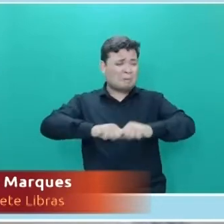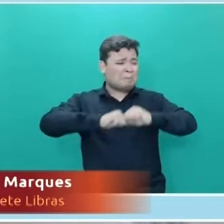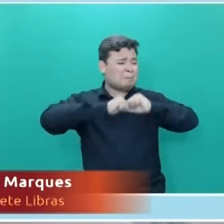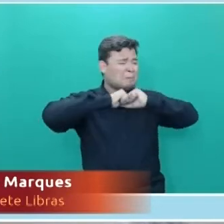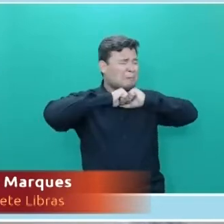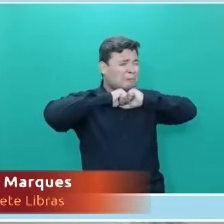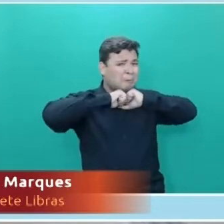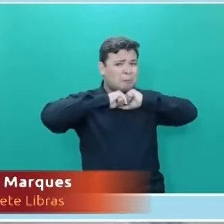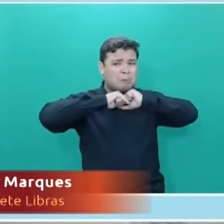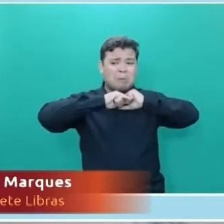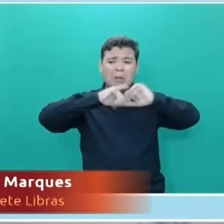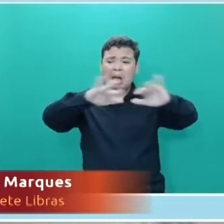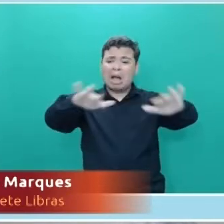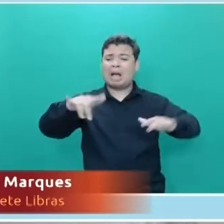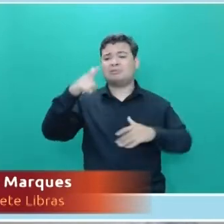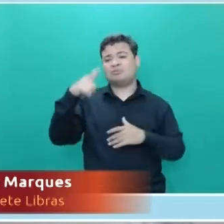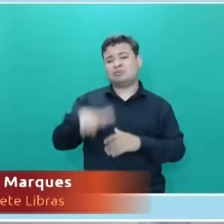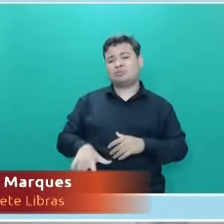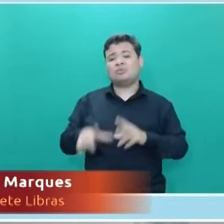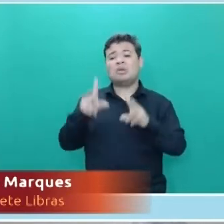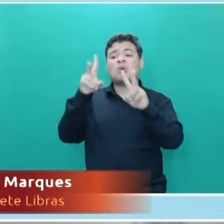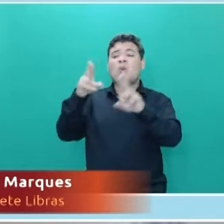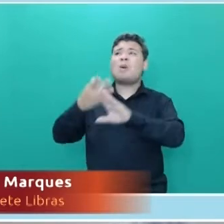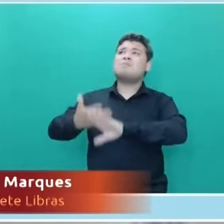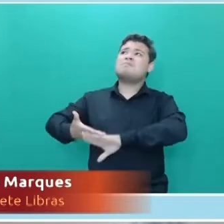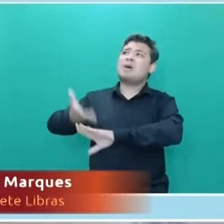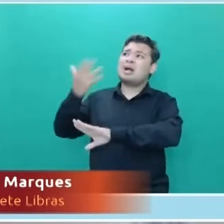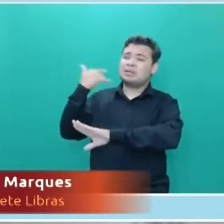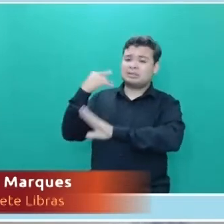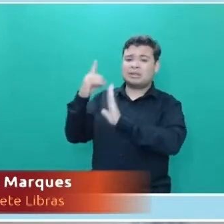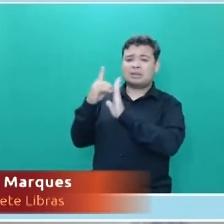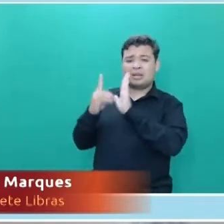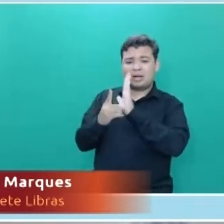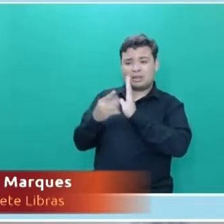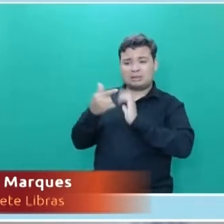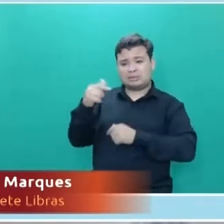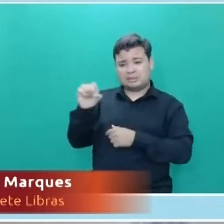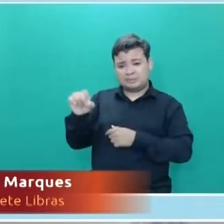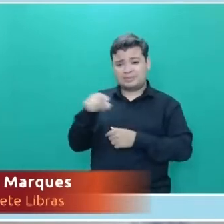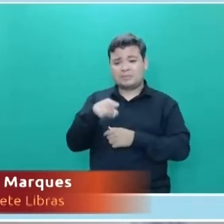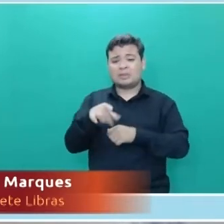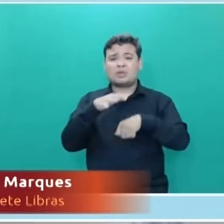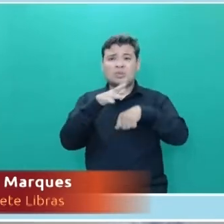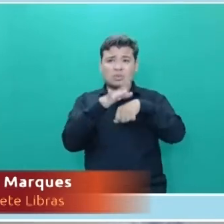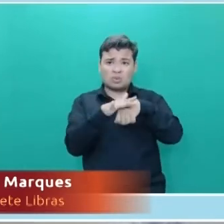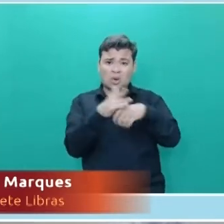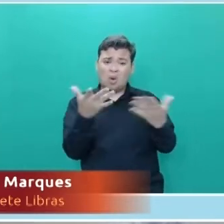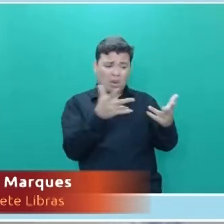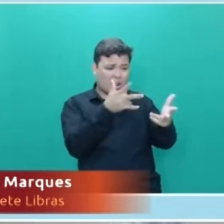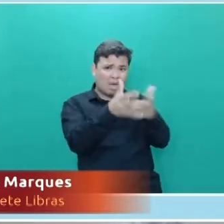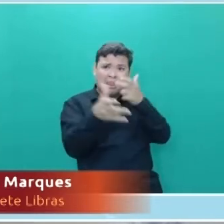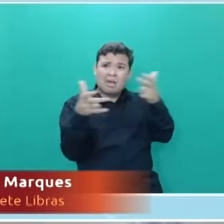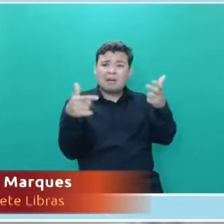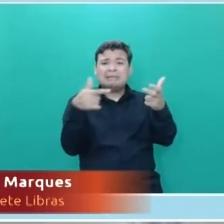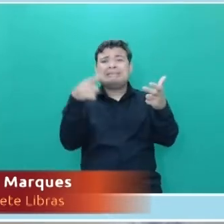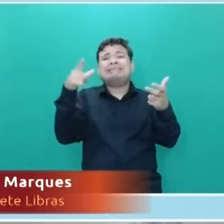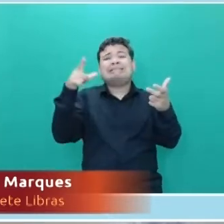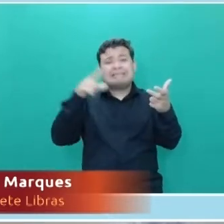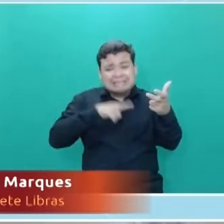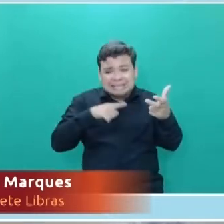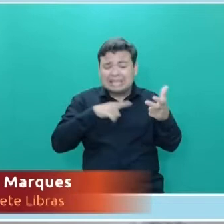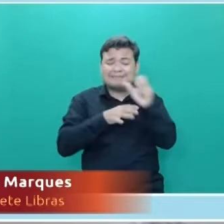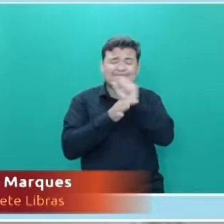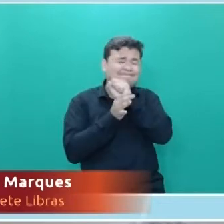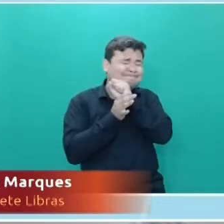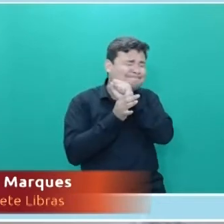gente teve nos anos 70, uma doença hoje imunoprevenível para uma vacina muito segura, há muito